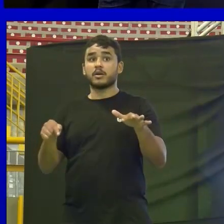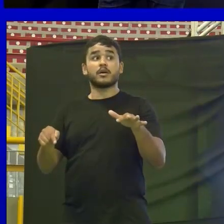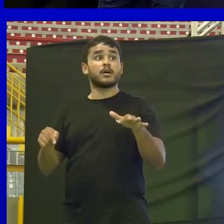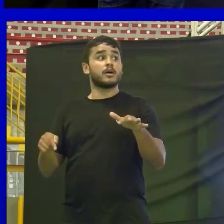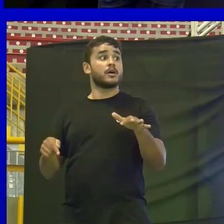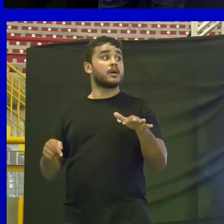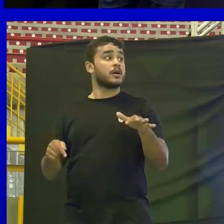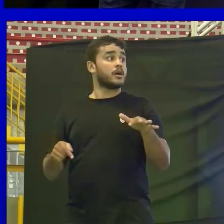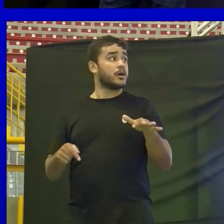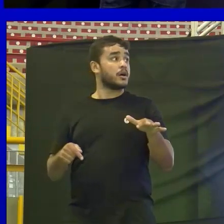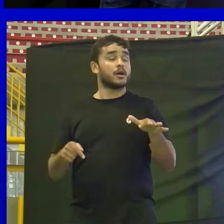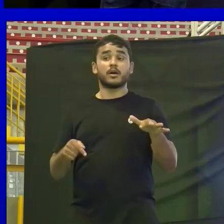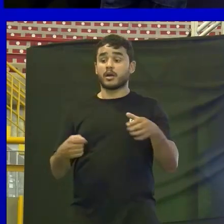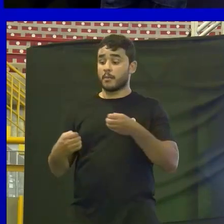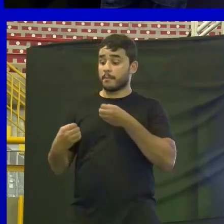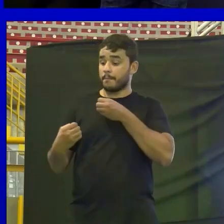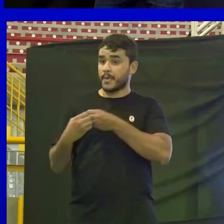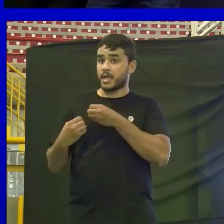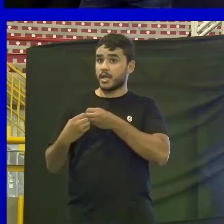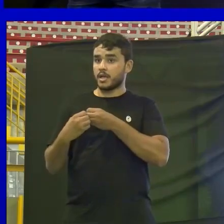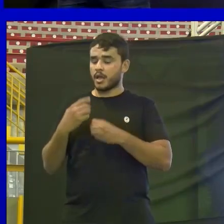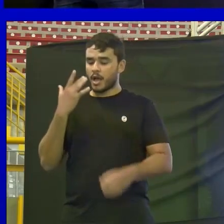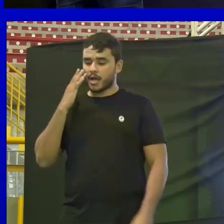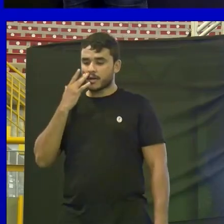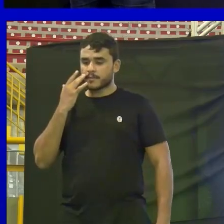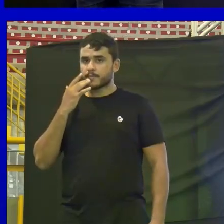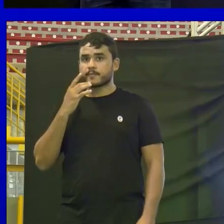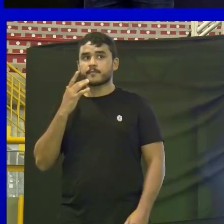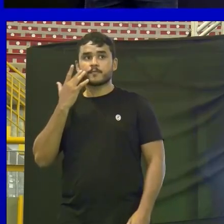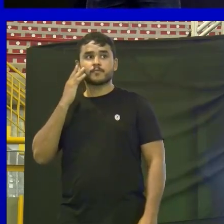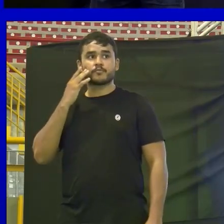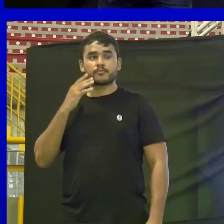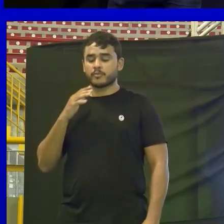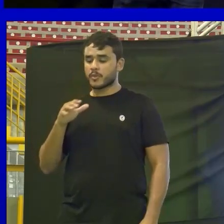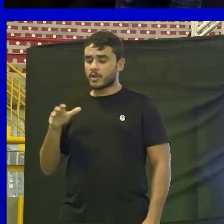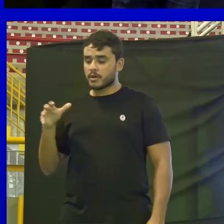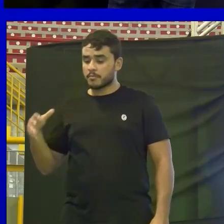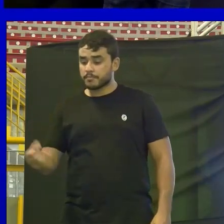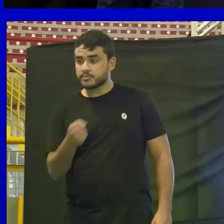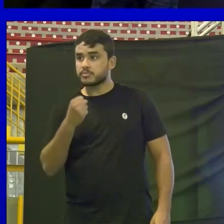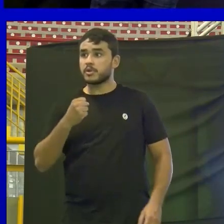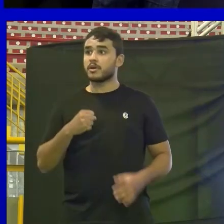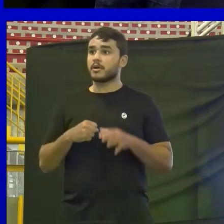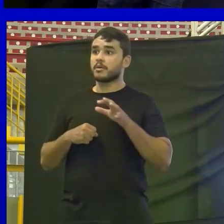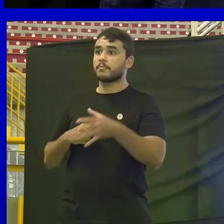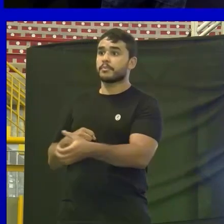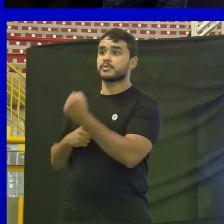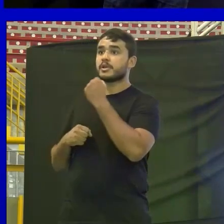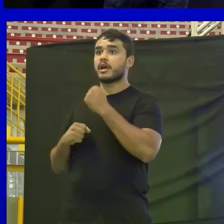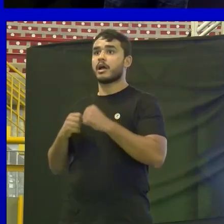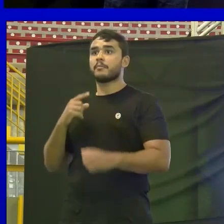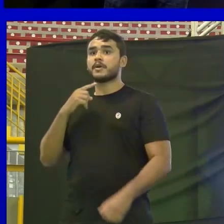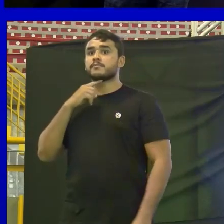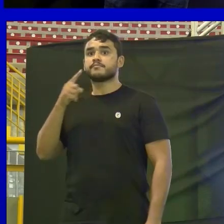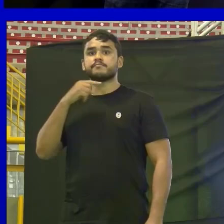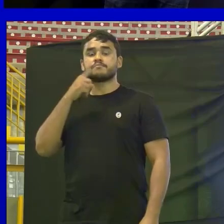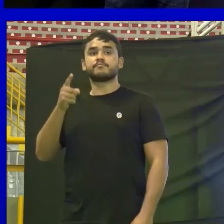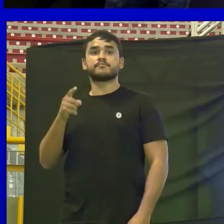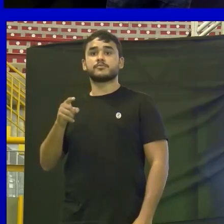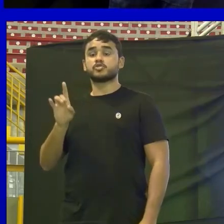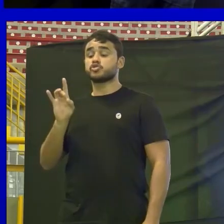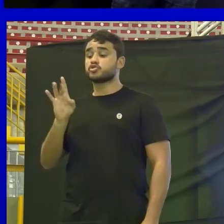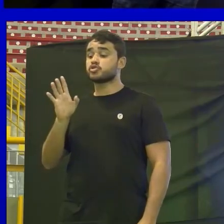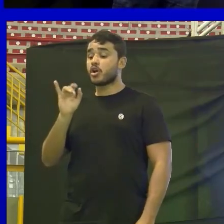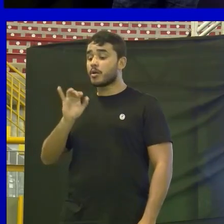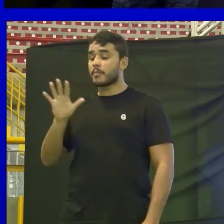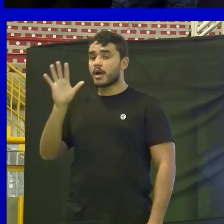quê? Mais próximo. Por isso que muitos ficam tentando pegar o peixe, às vezes, está tentando pegar quem? É a